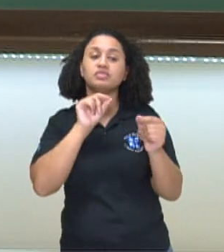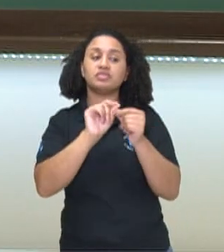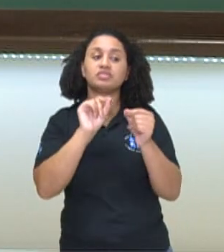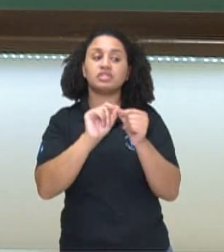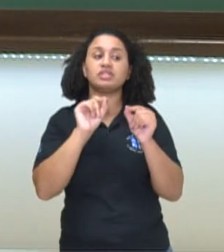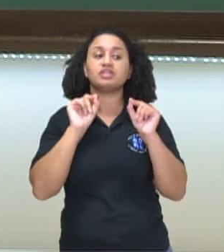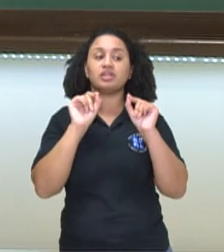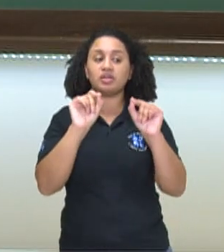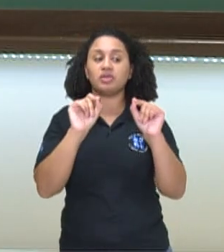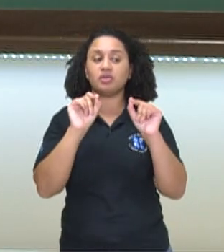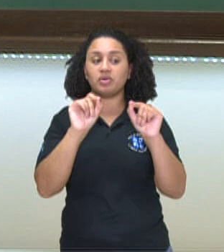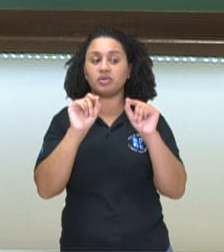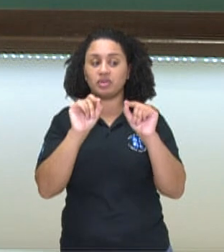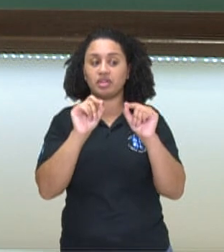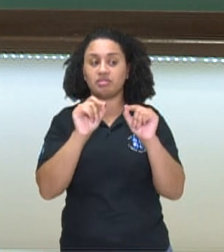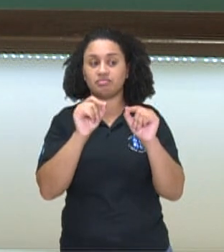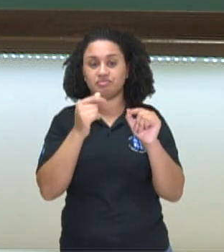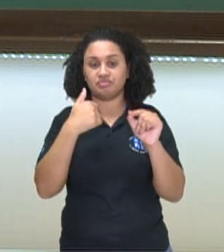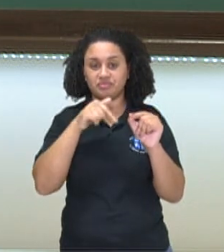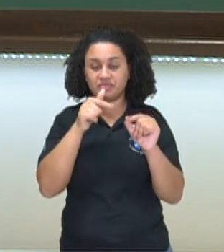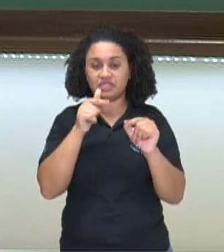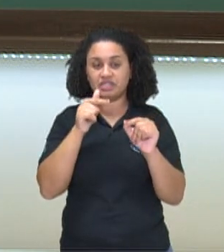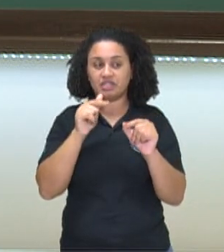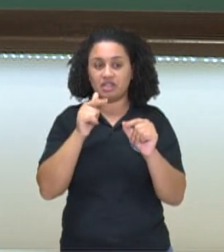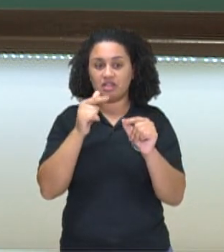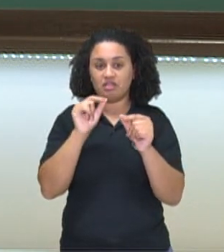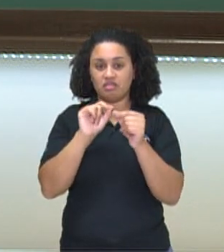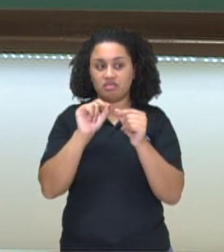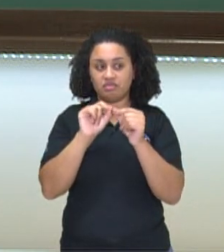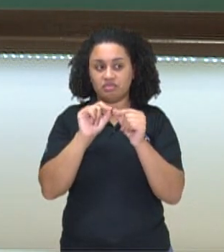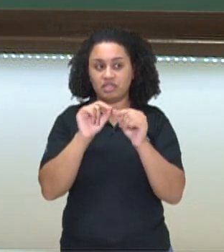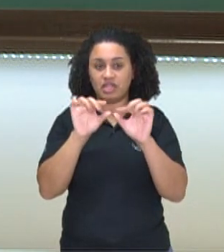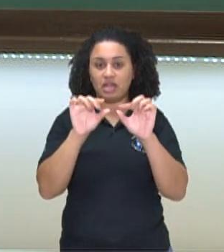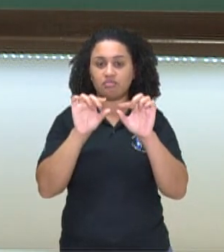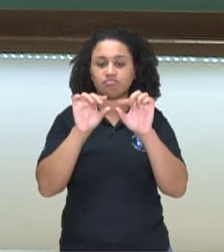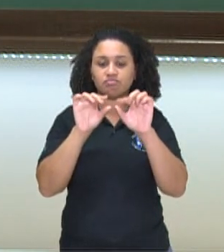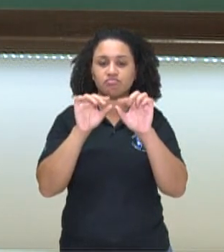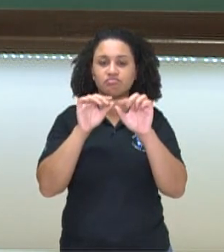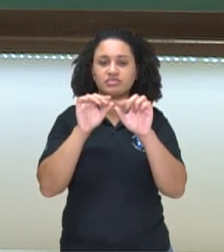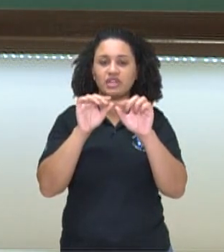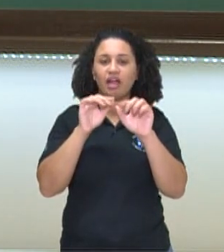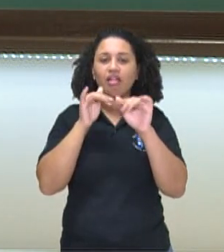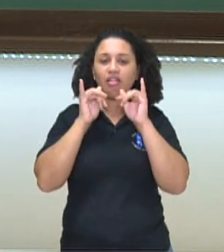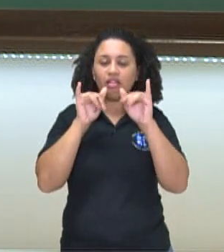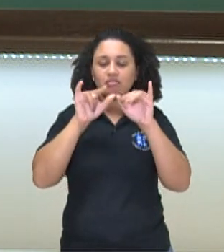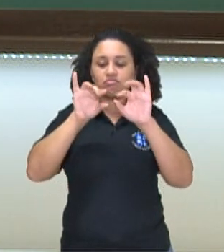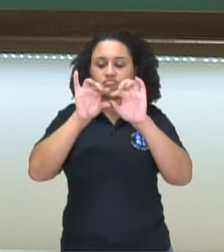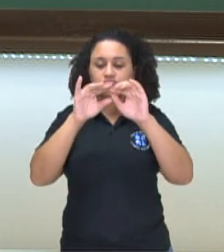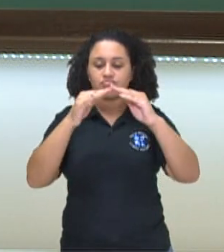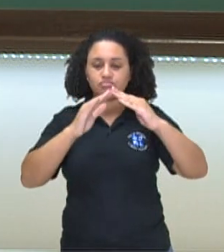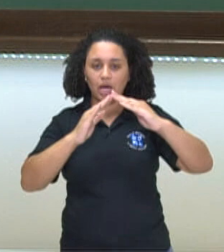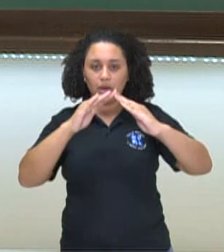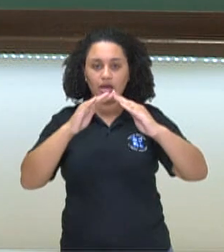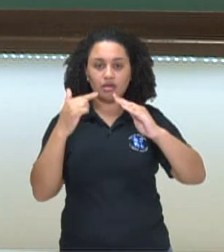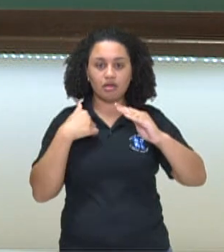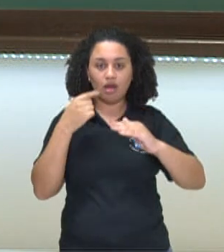eletrizar o nosso sensor, tá? Vou eletrizar o sensor.